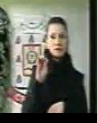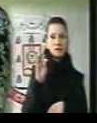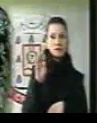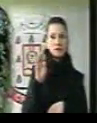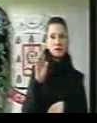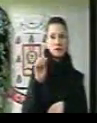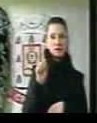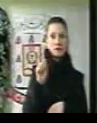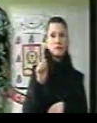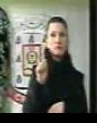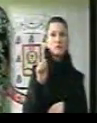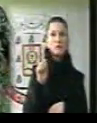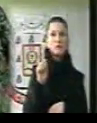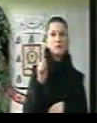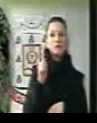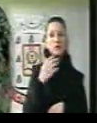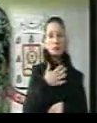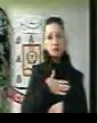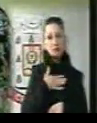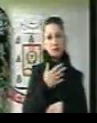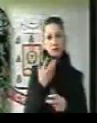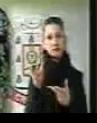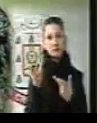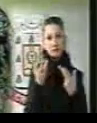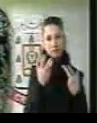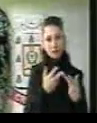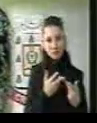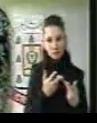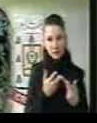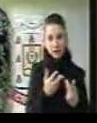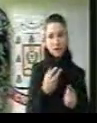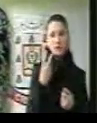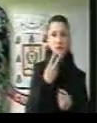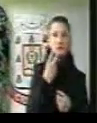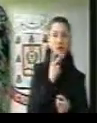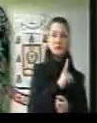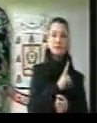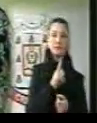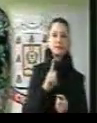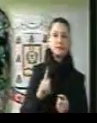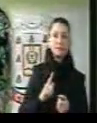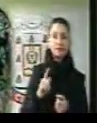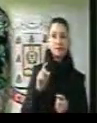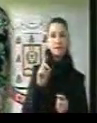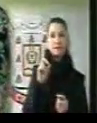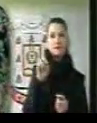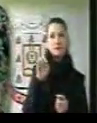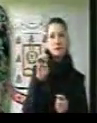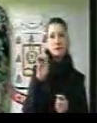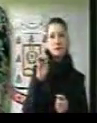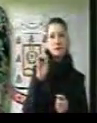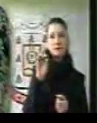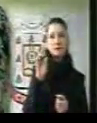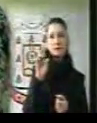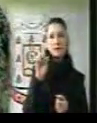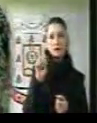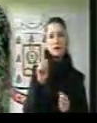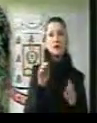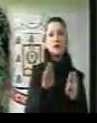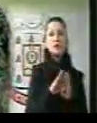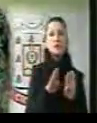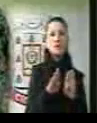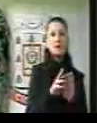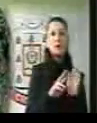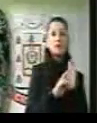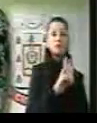amigo e também ao prazer recebê-lo, Lorival Pizzolo, superintendente do DEINFRA. Também cumprimentar aqui, né, o representante